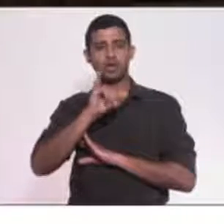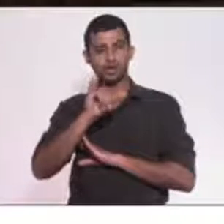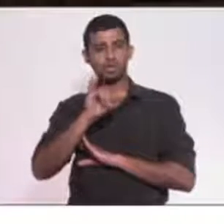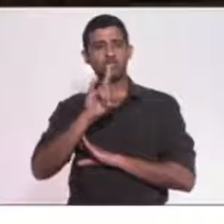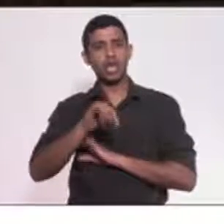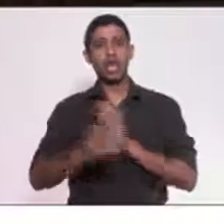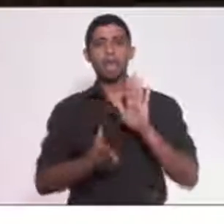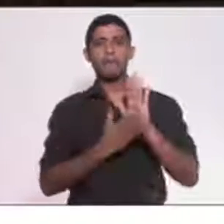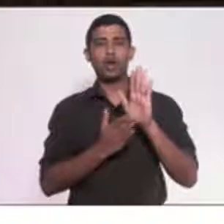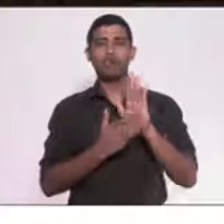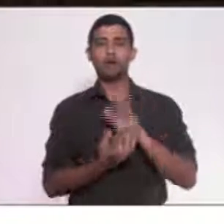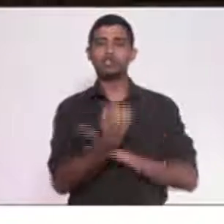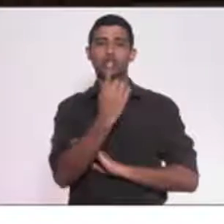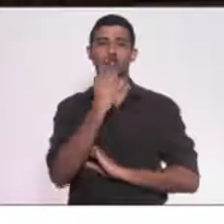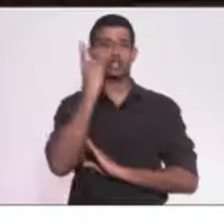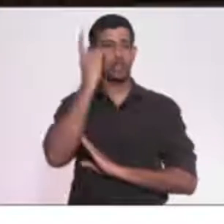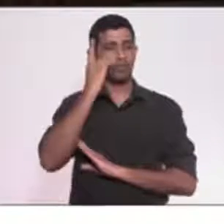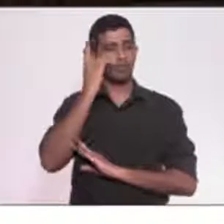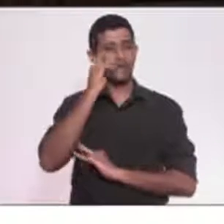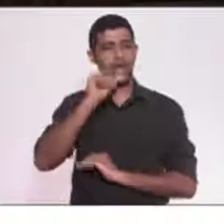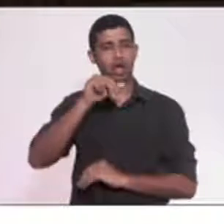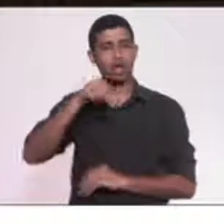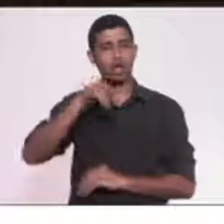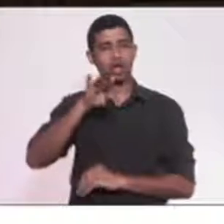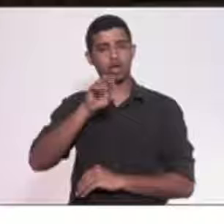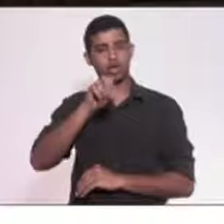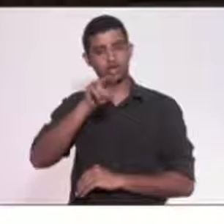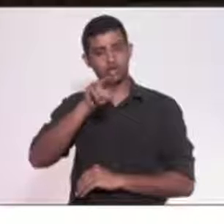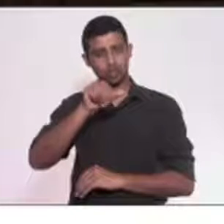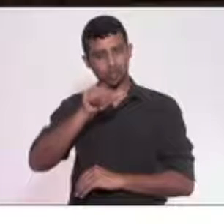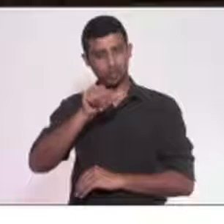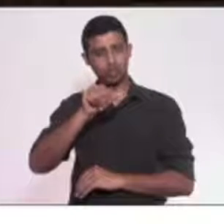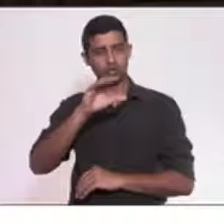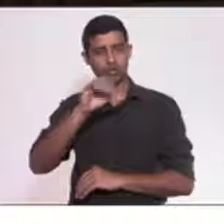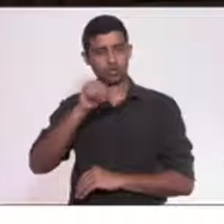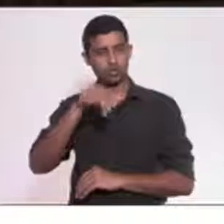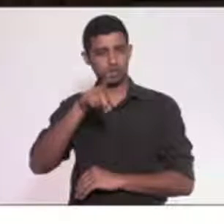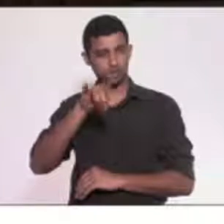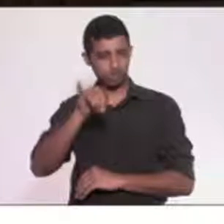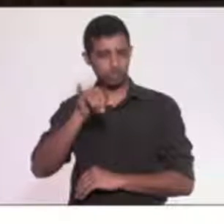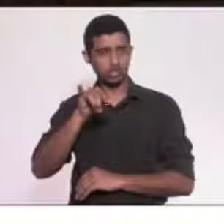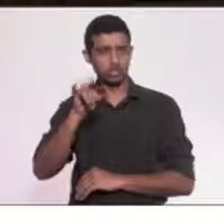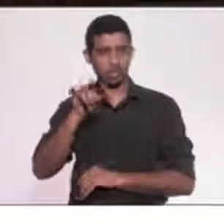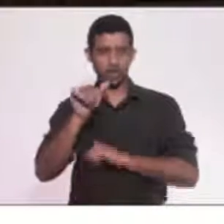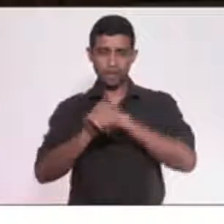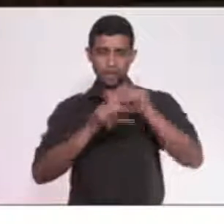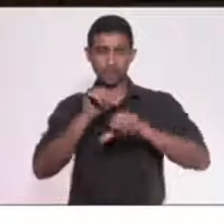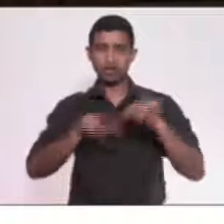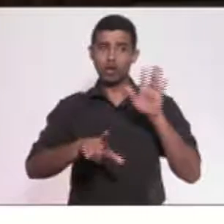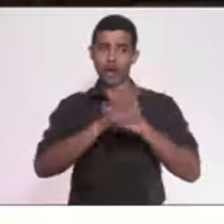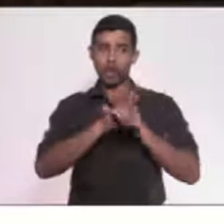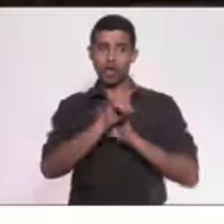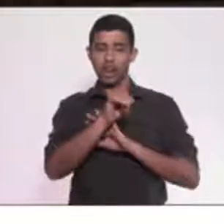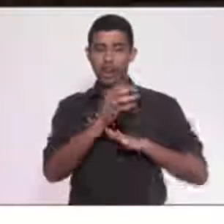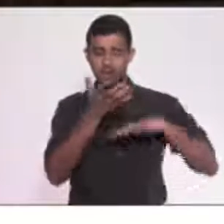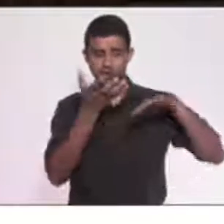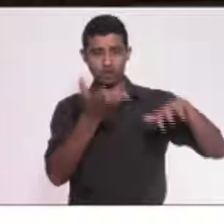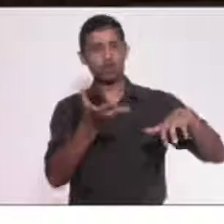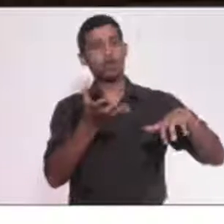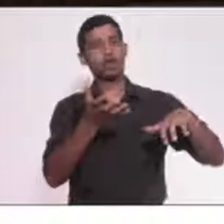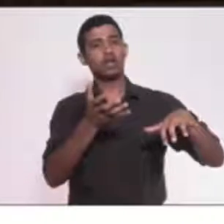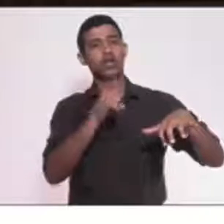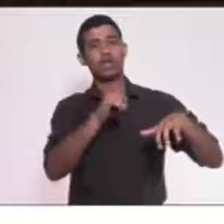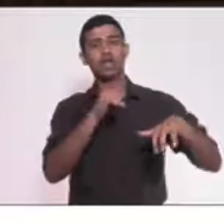deputado, Antônio Candir, que virou lei, sancionada por Fernando Henrique Cardoso, e o Congresso Nacional entendeu que a União